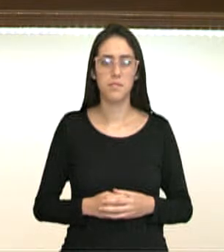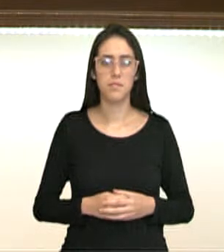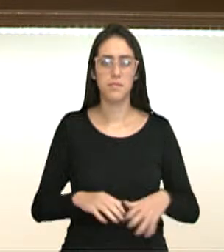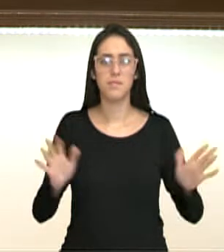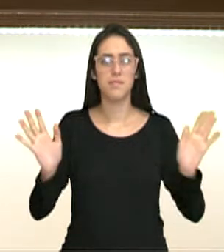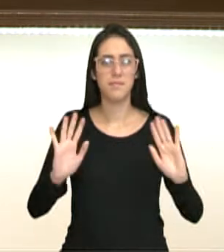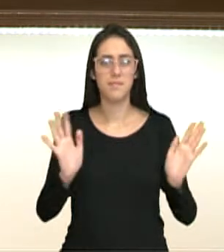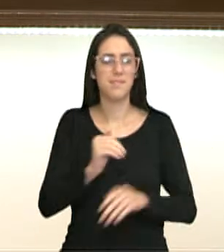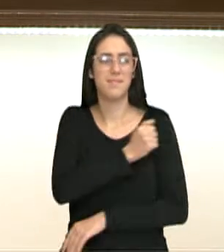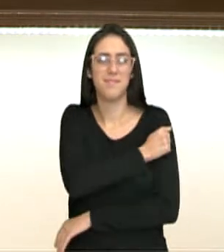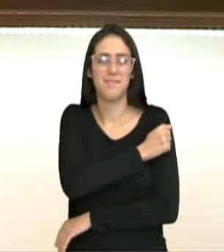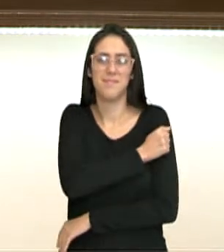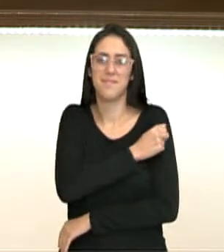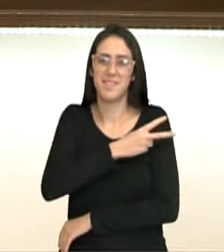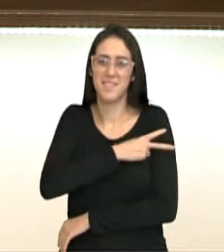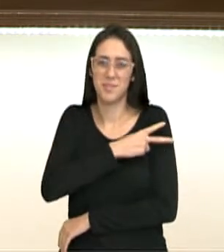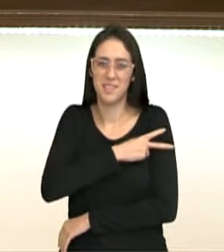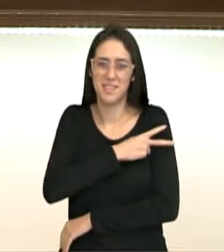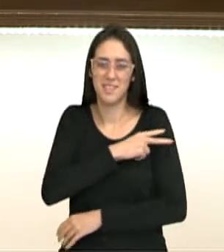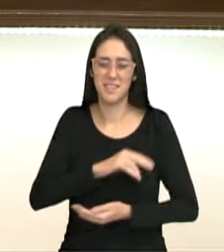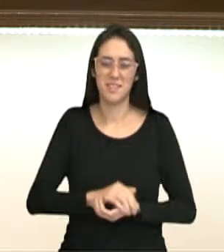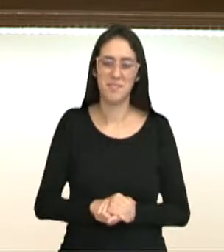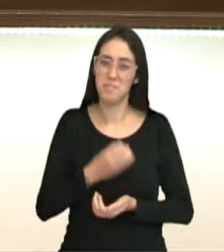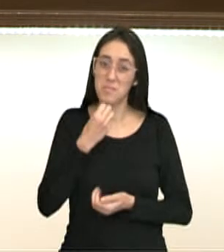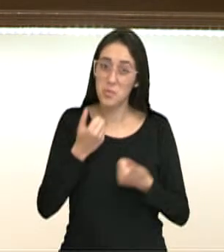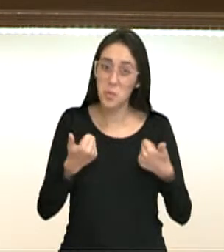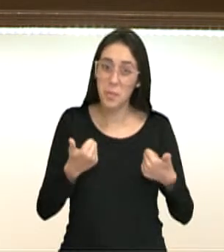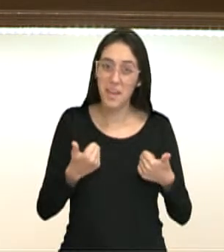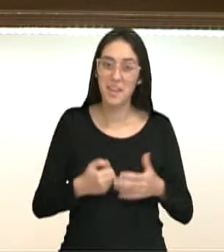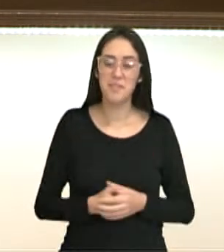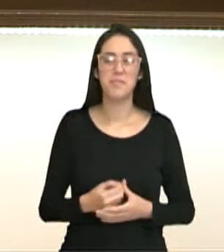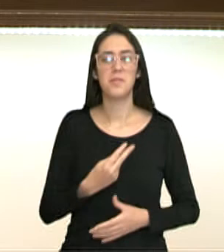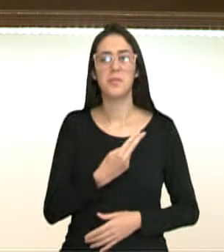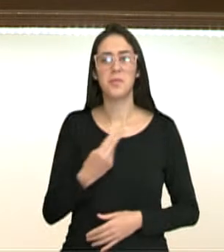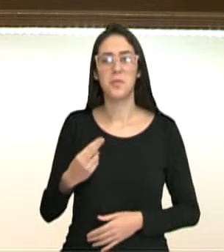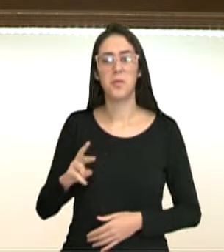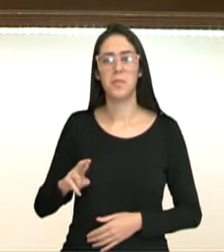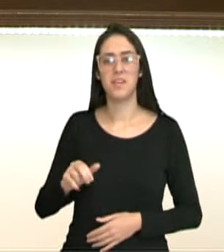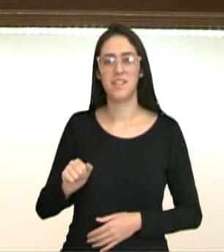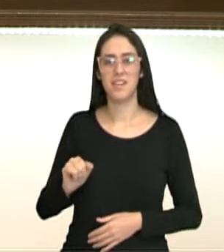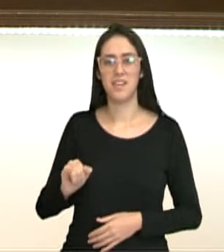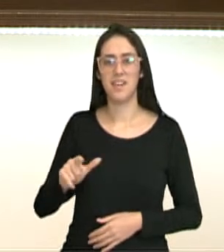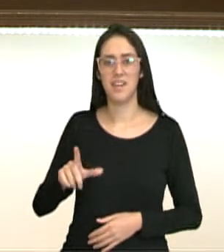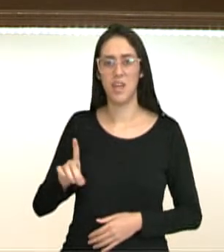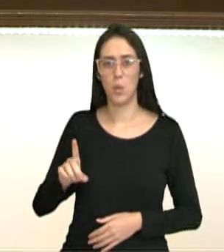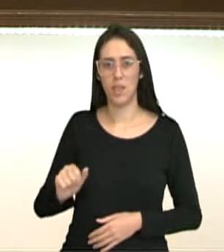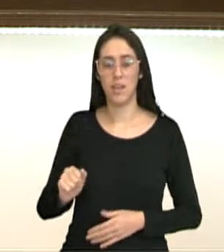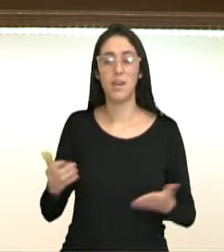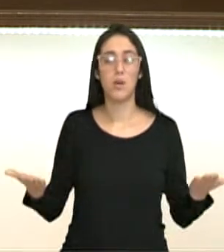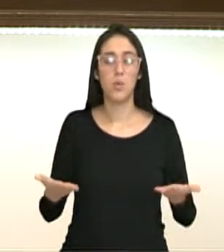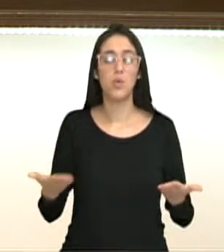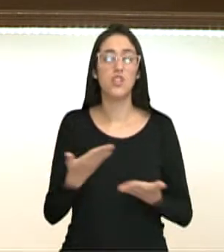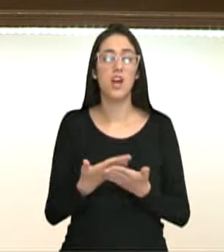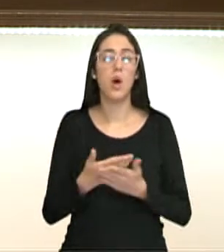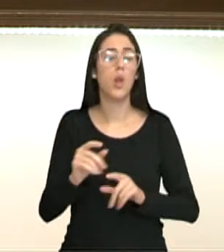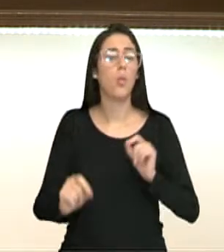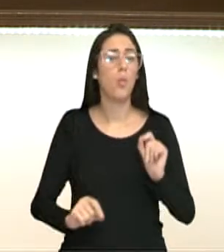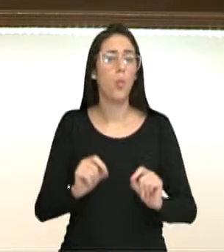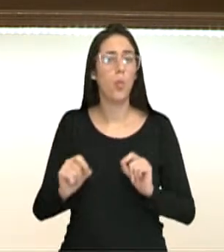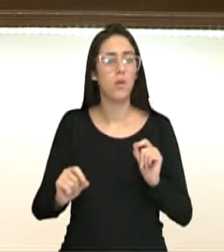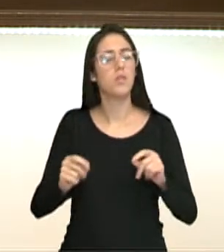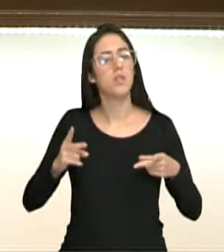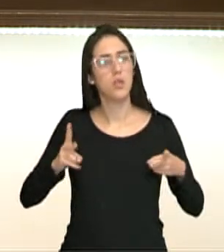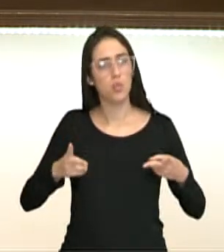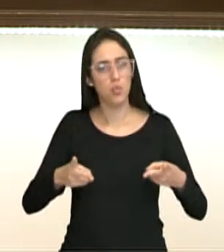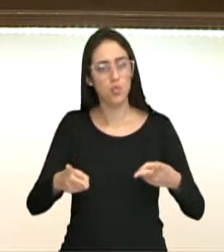Olá, estudantes da segunda série do ensino médio, tudo bem com vocês? Eu sou a professora Railda e na aula de hoje nós vamos dar